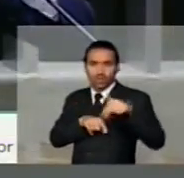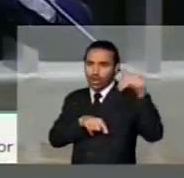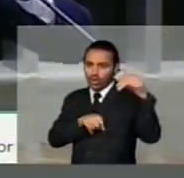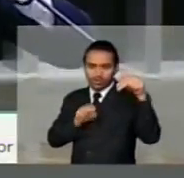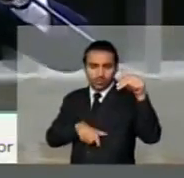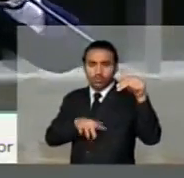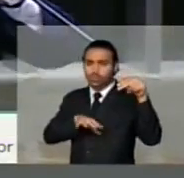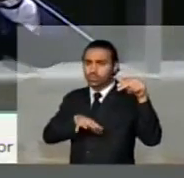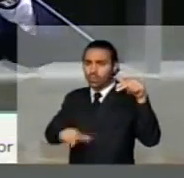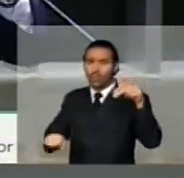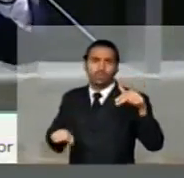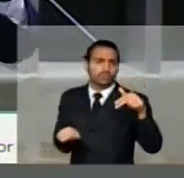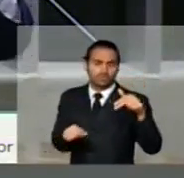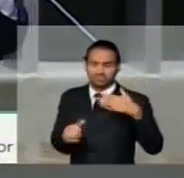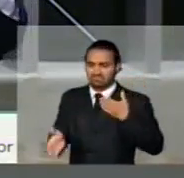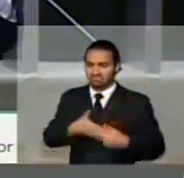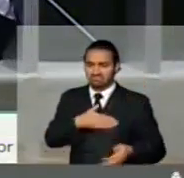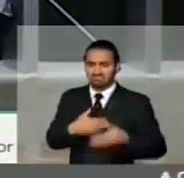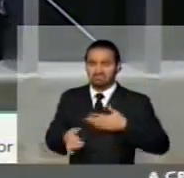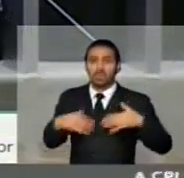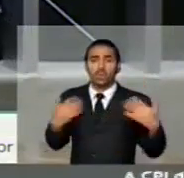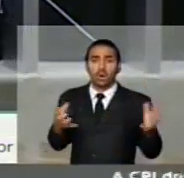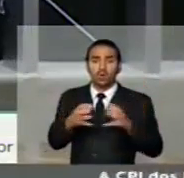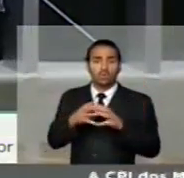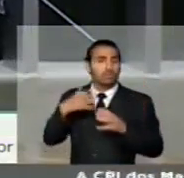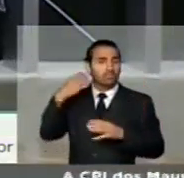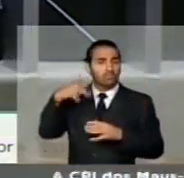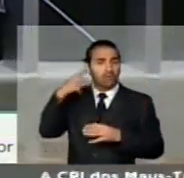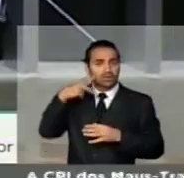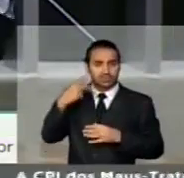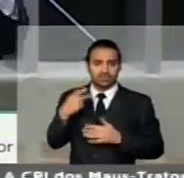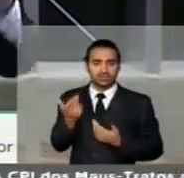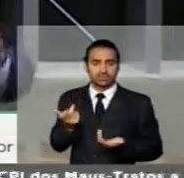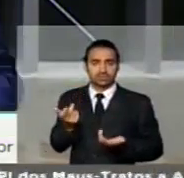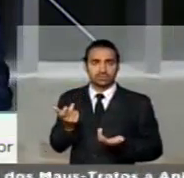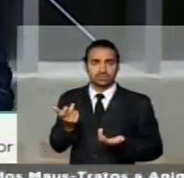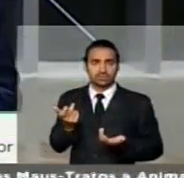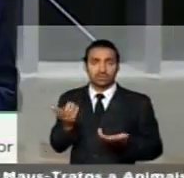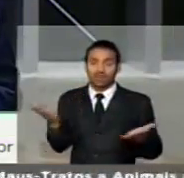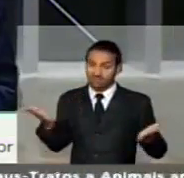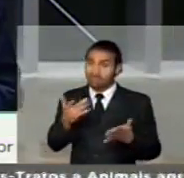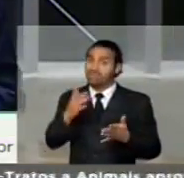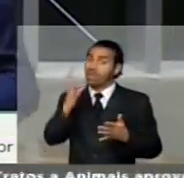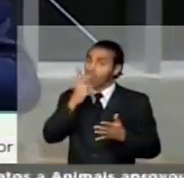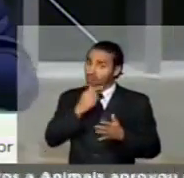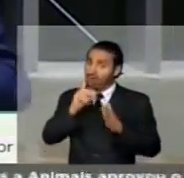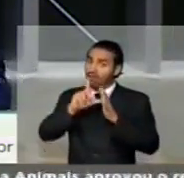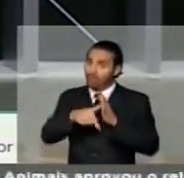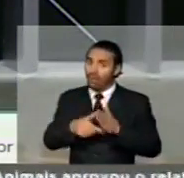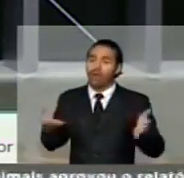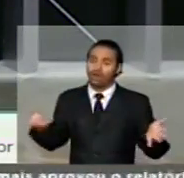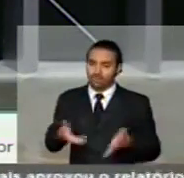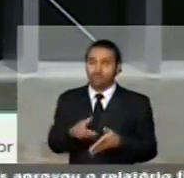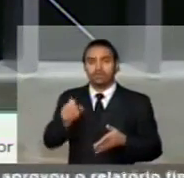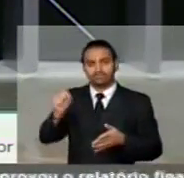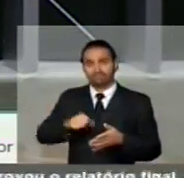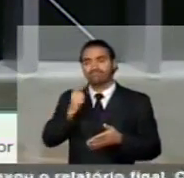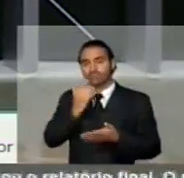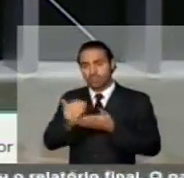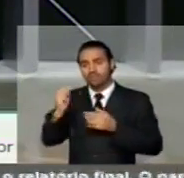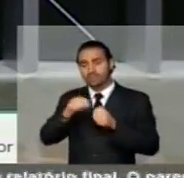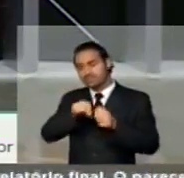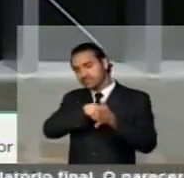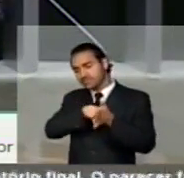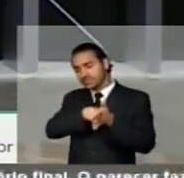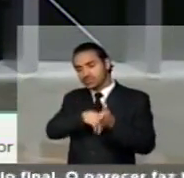independente daquela cor partidária. Finalmente, tardiamente, chegou o processo de investigação e